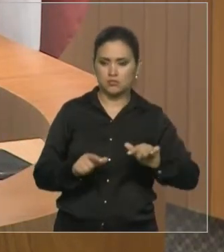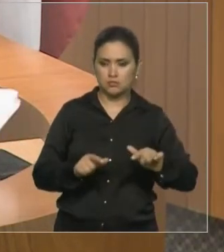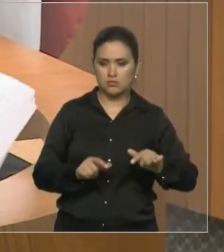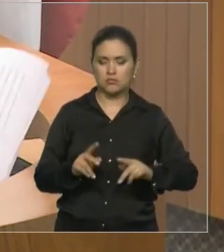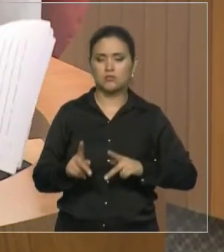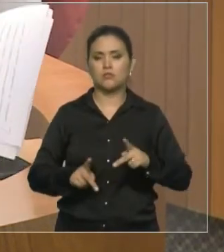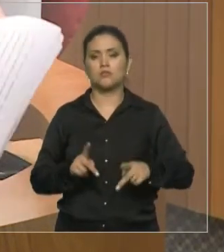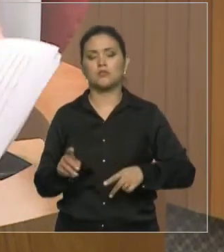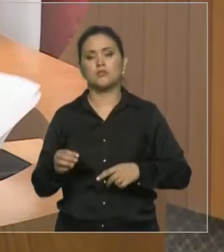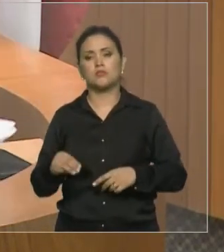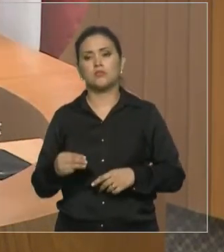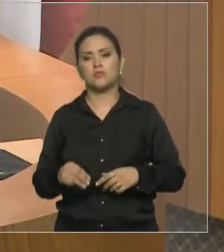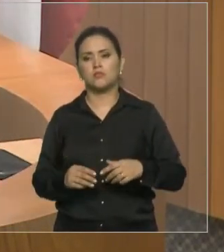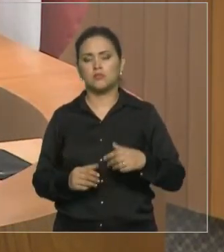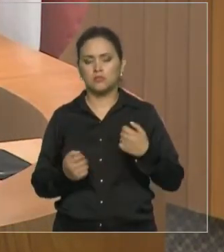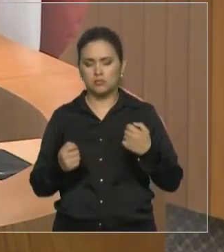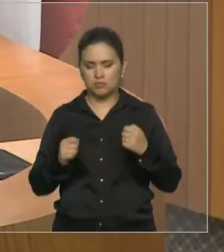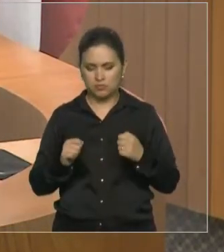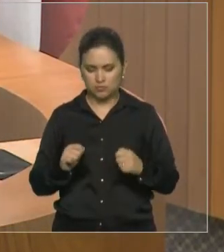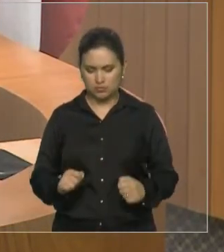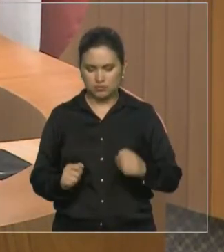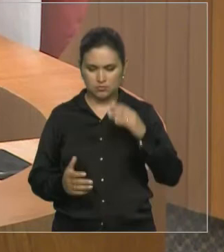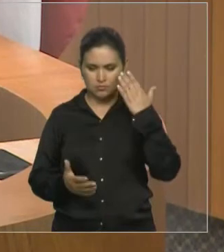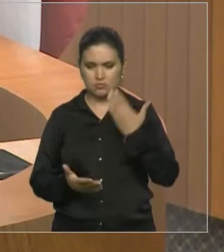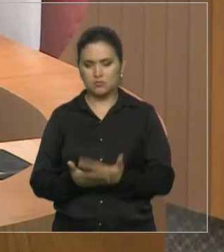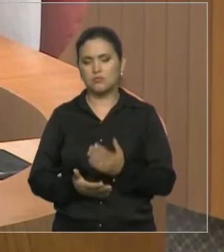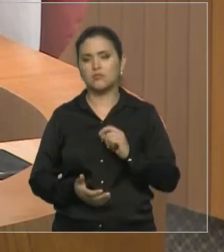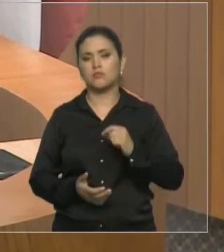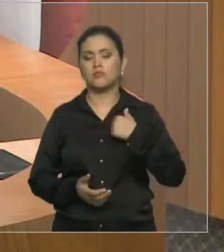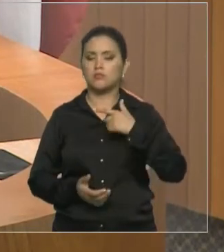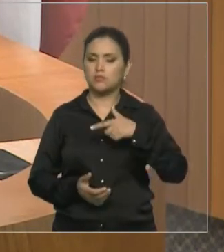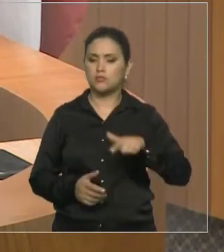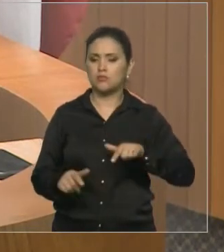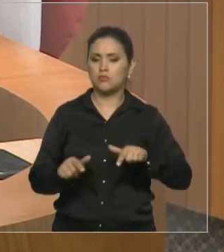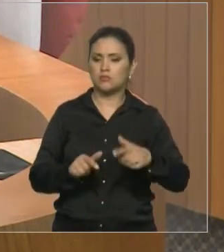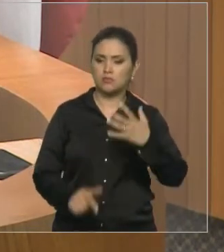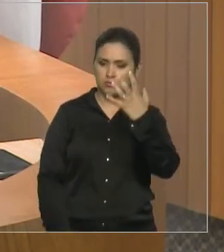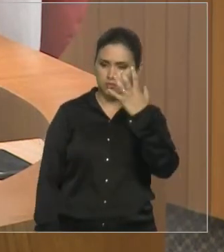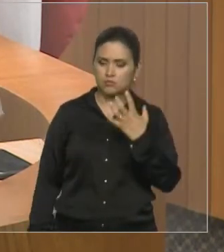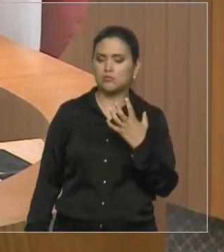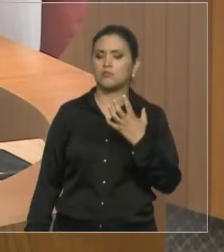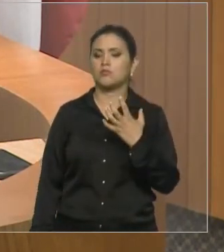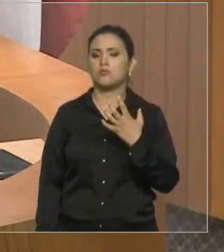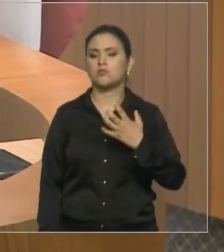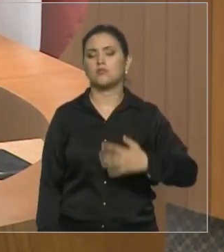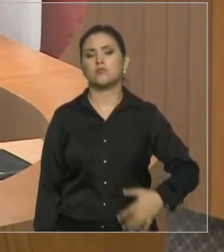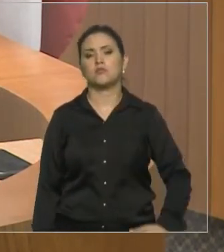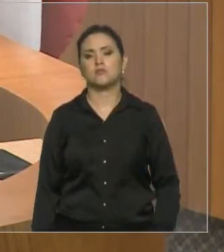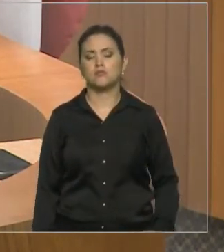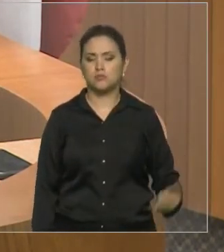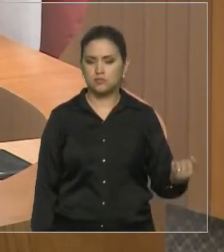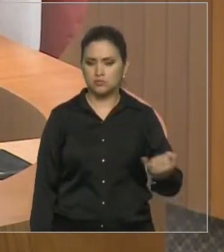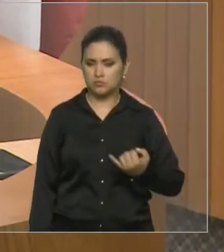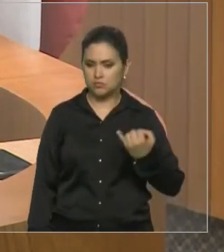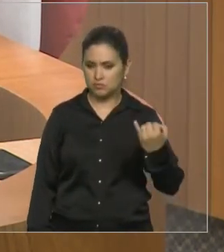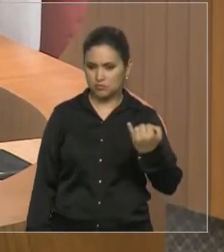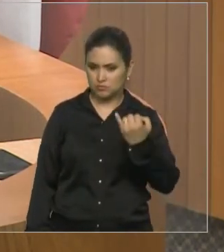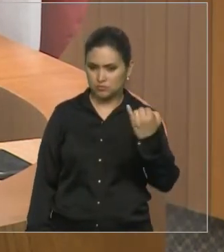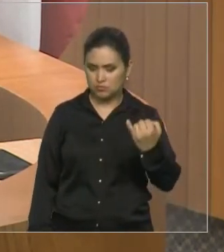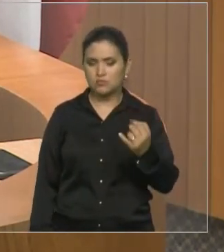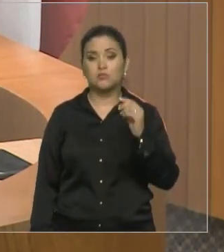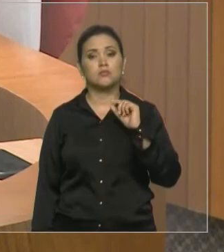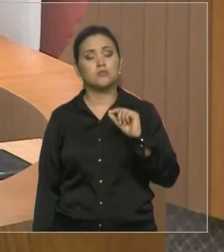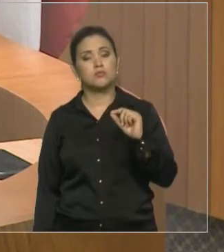certeza que nós vamos com esse trabalho sério um trabalho que tem um viés técnico importante e que